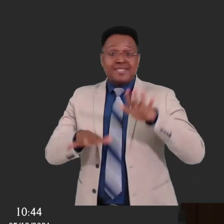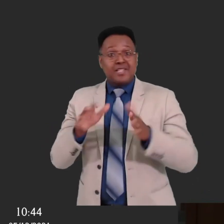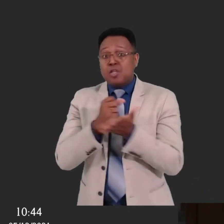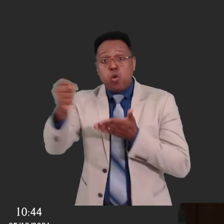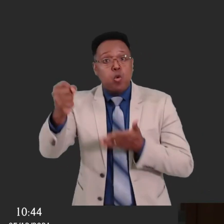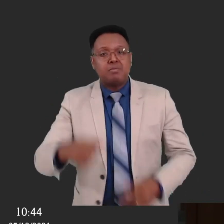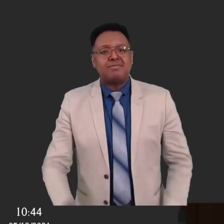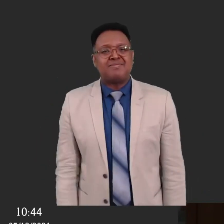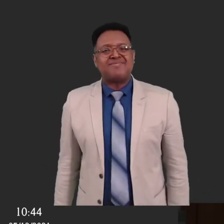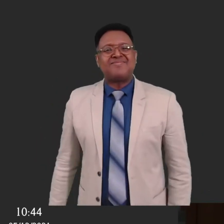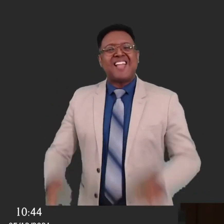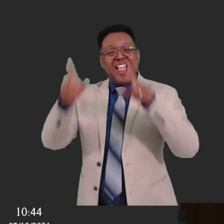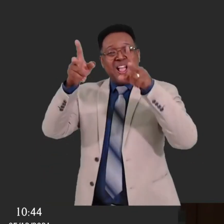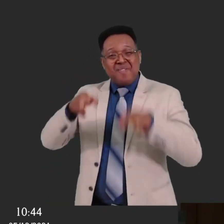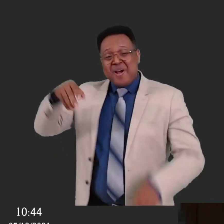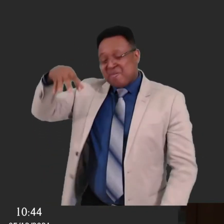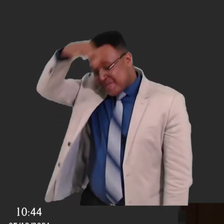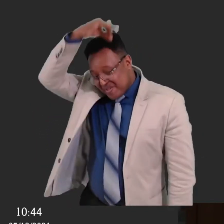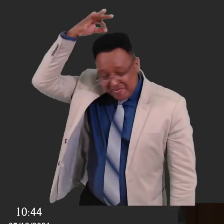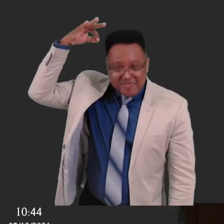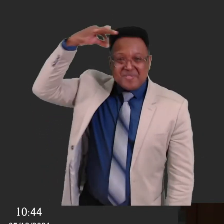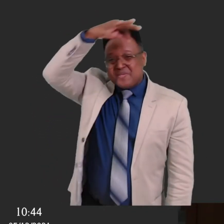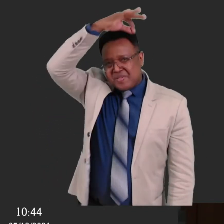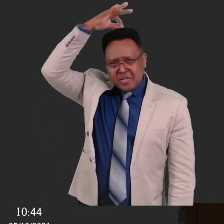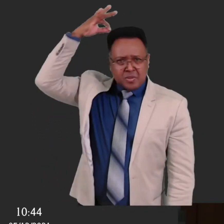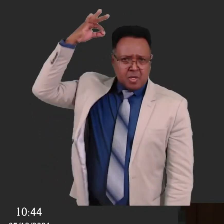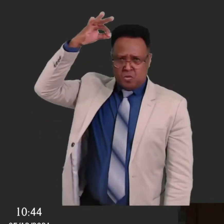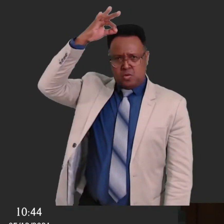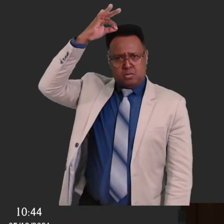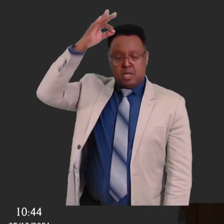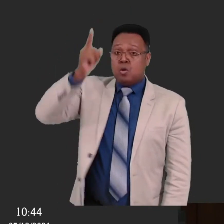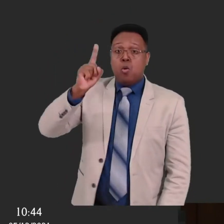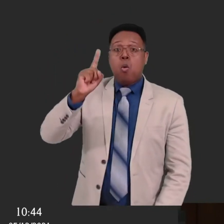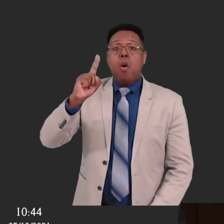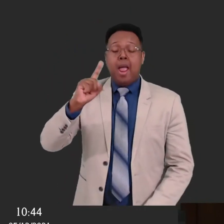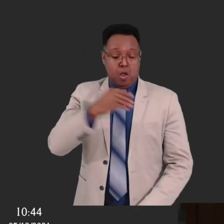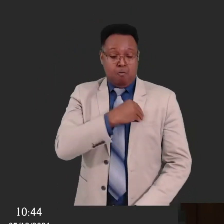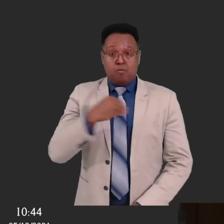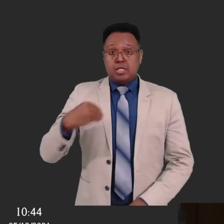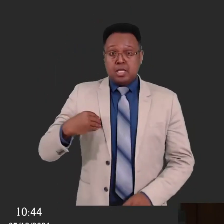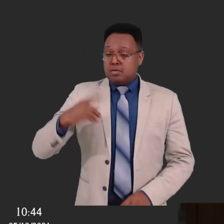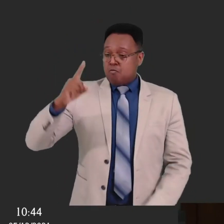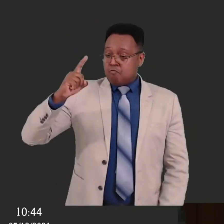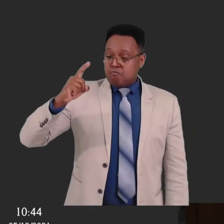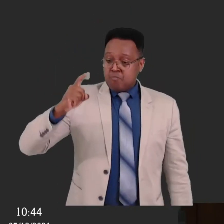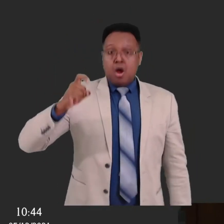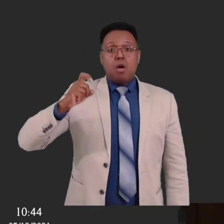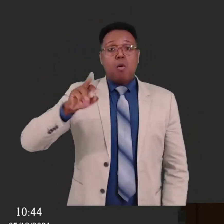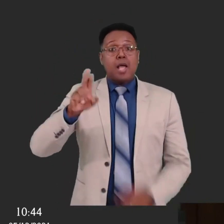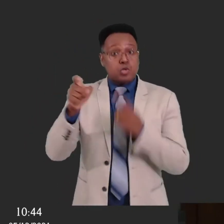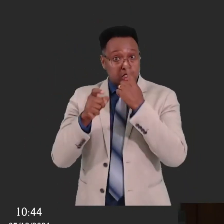Esse é o trabalho do Espírito Santo. Não é radiografar, não é fazer um exame por